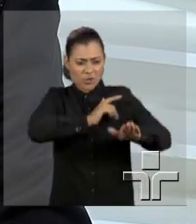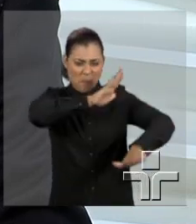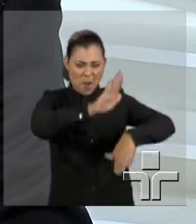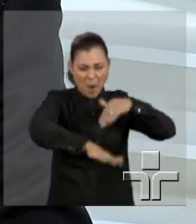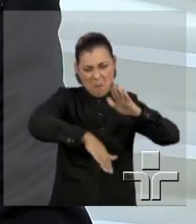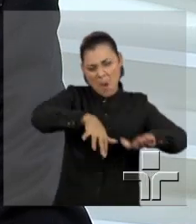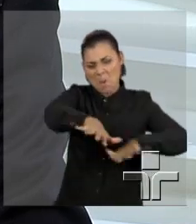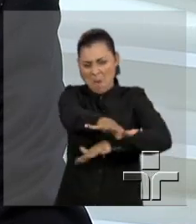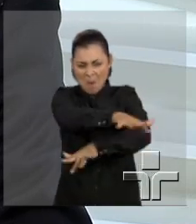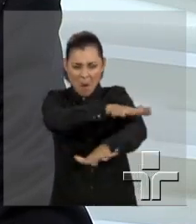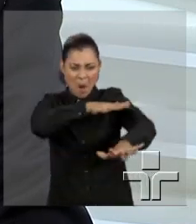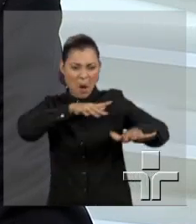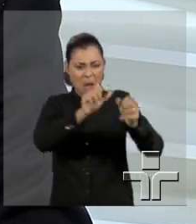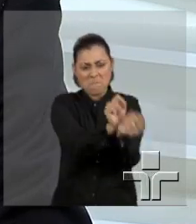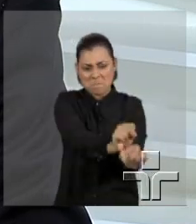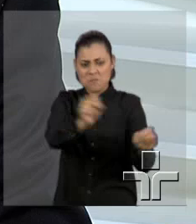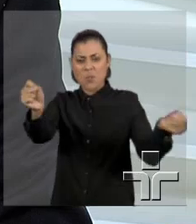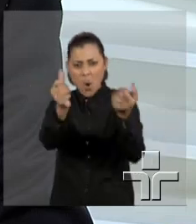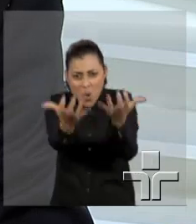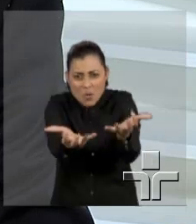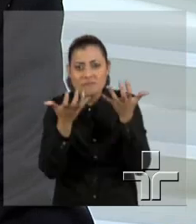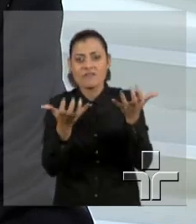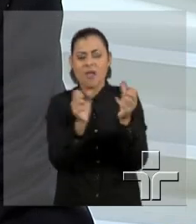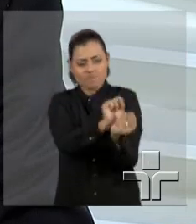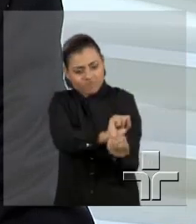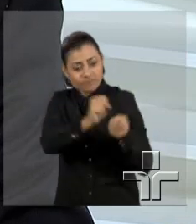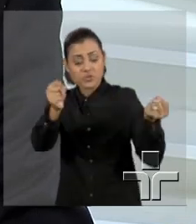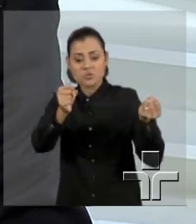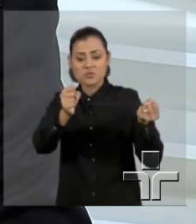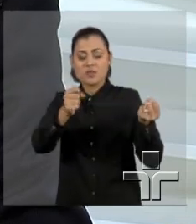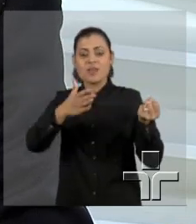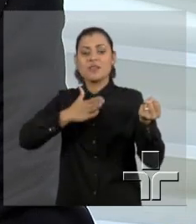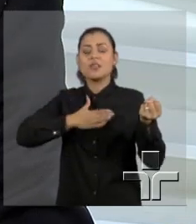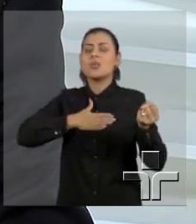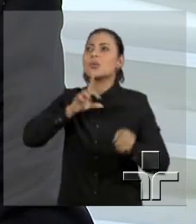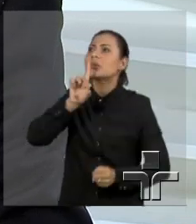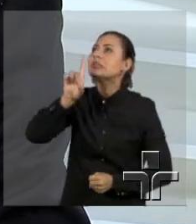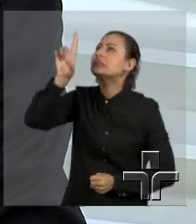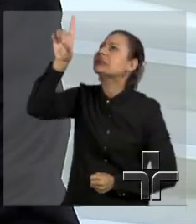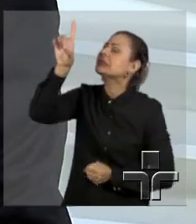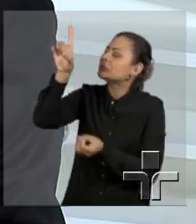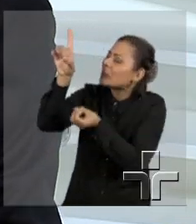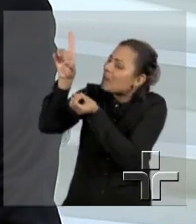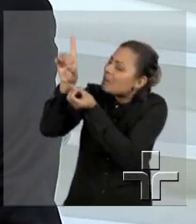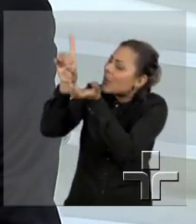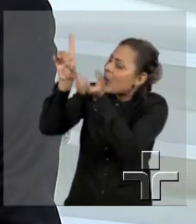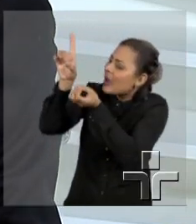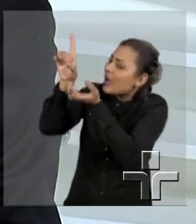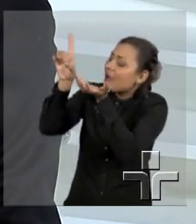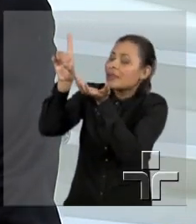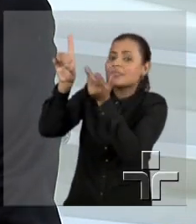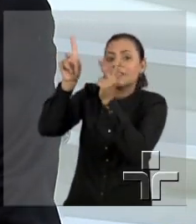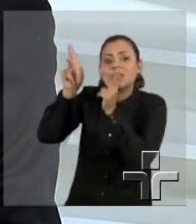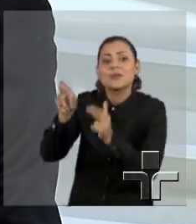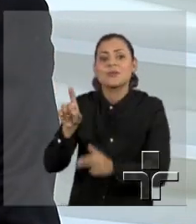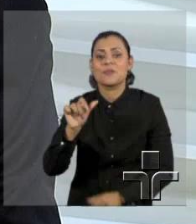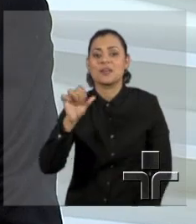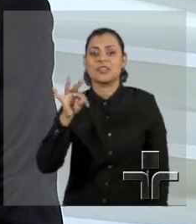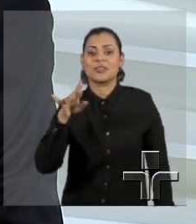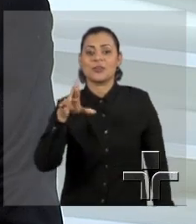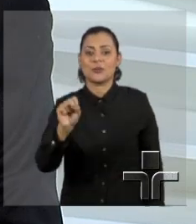por abolição, nos versos que eu lia desse meu Deus poeta, que foi Antônio de Castro